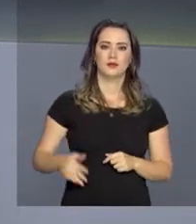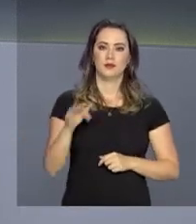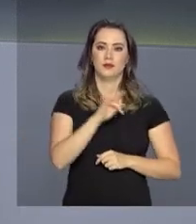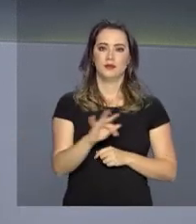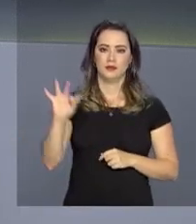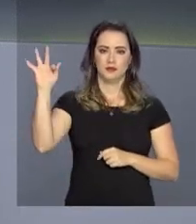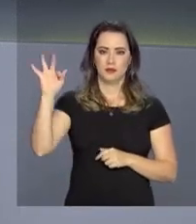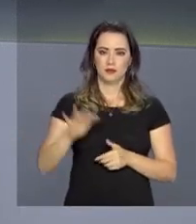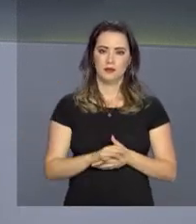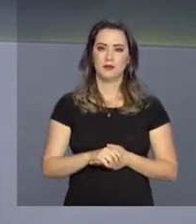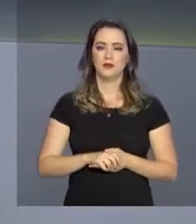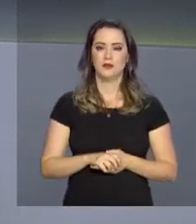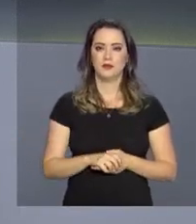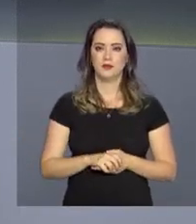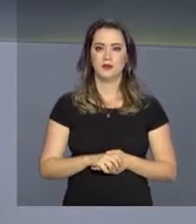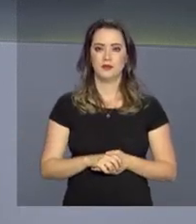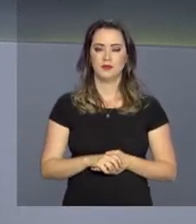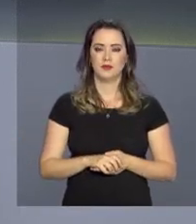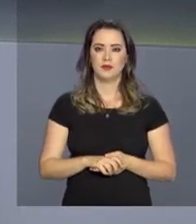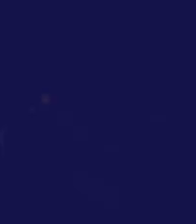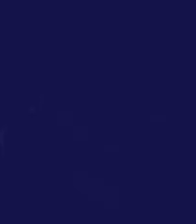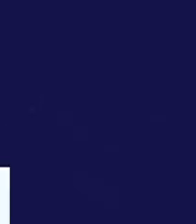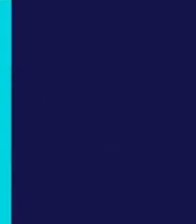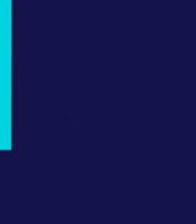NBR, a TV do Governo Federal.